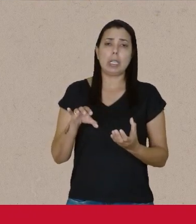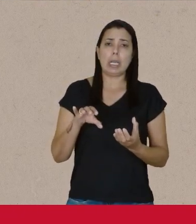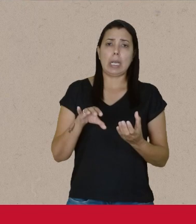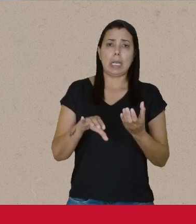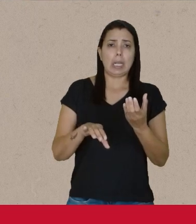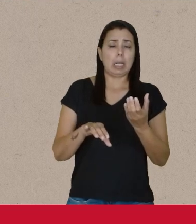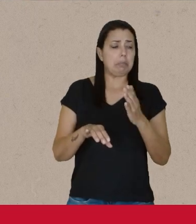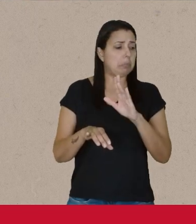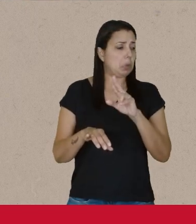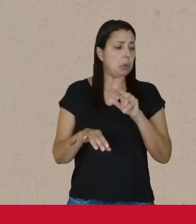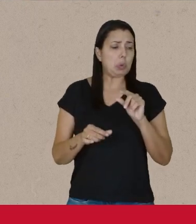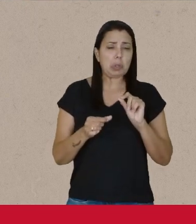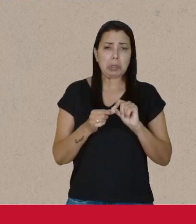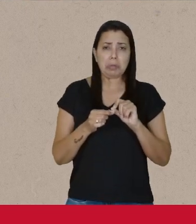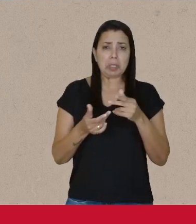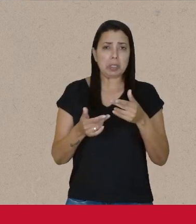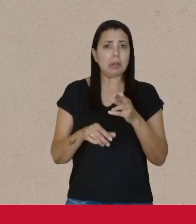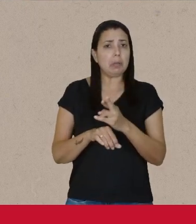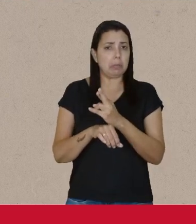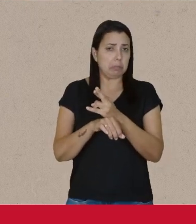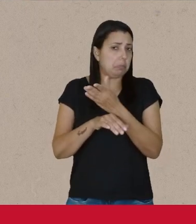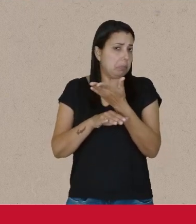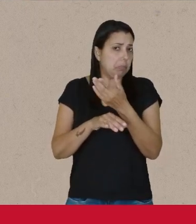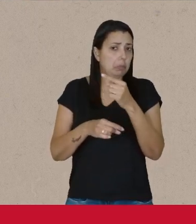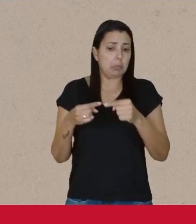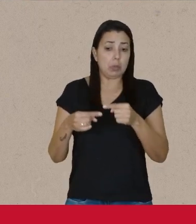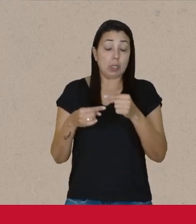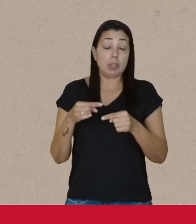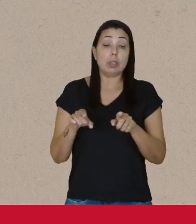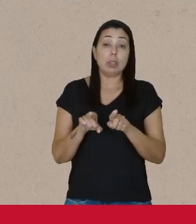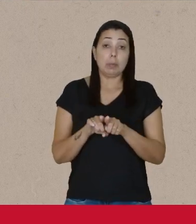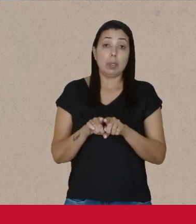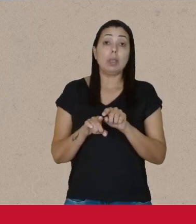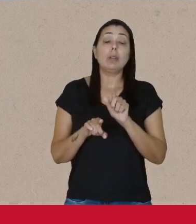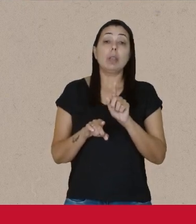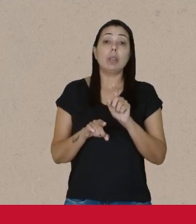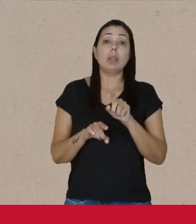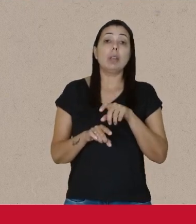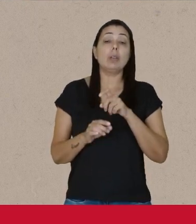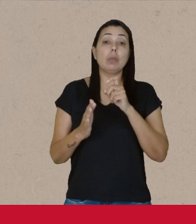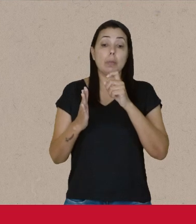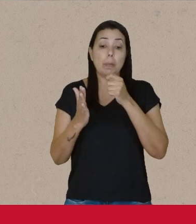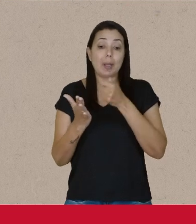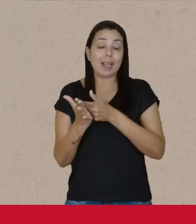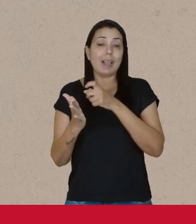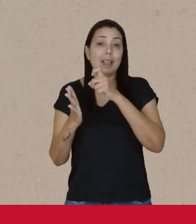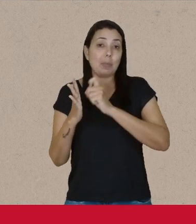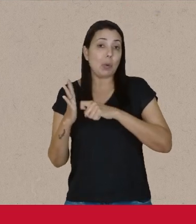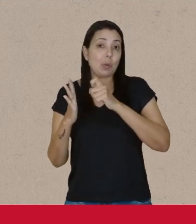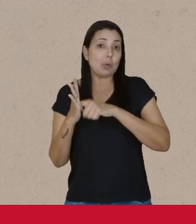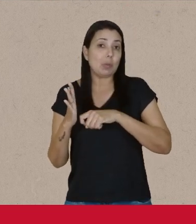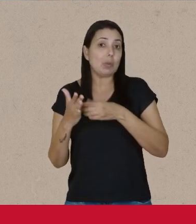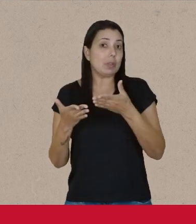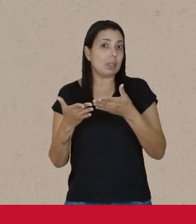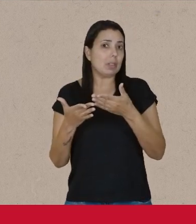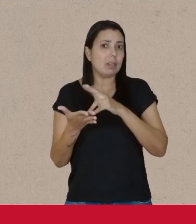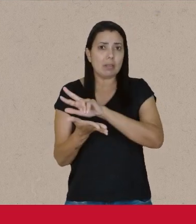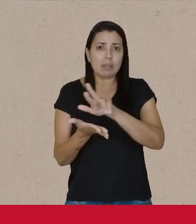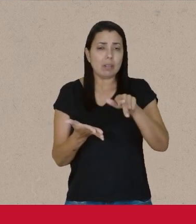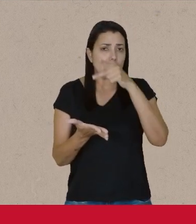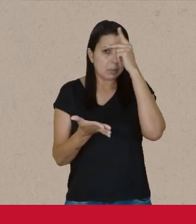nunca quiseram fazer reforma política. Dou um segundo exemplo. Reforma tributária. Nós estamos vendo, precisa ter